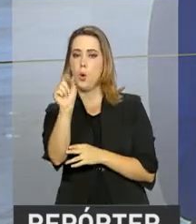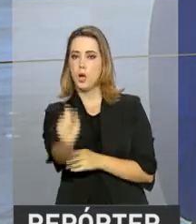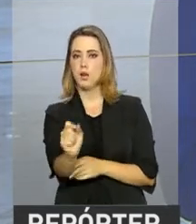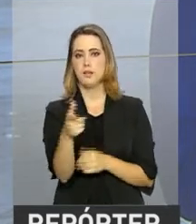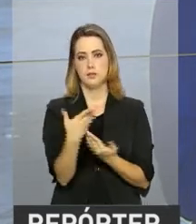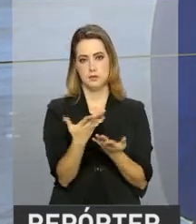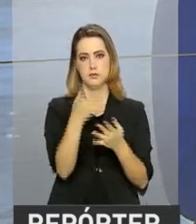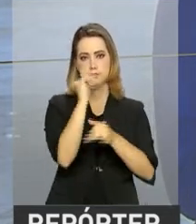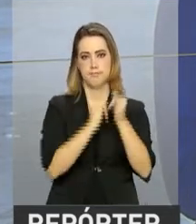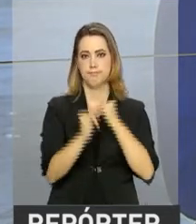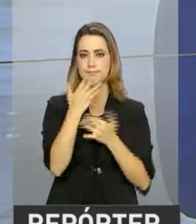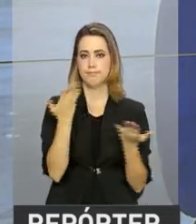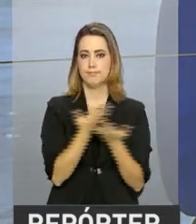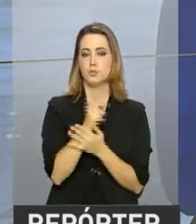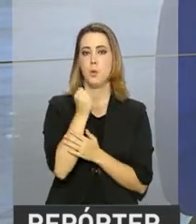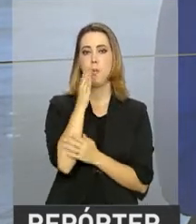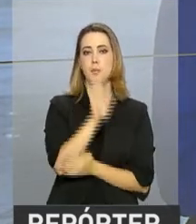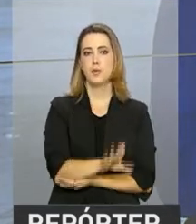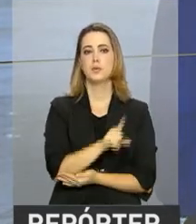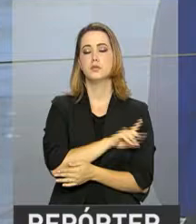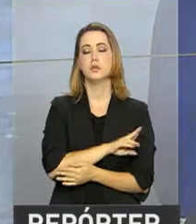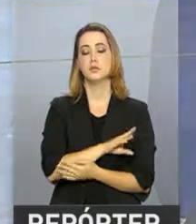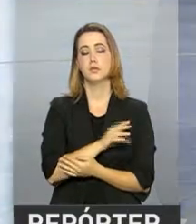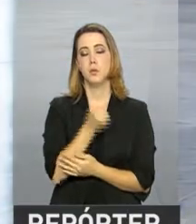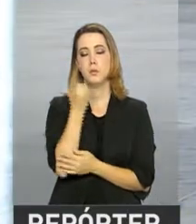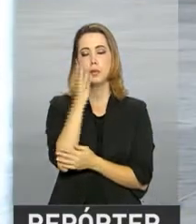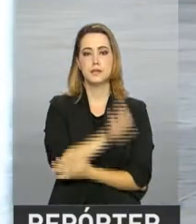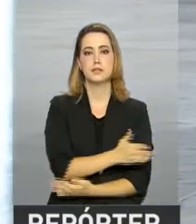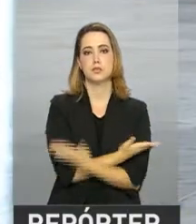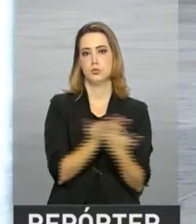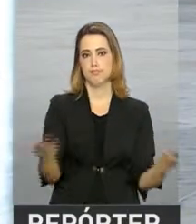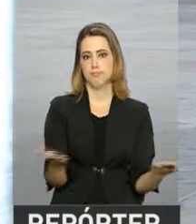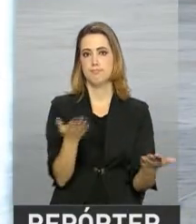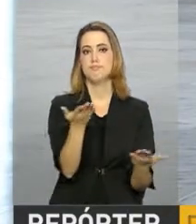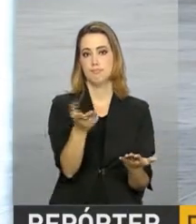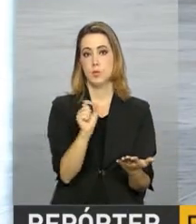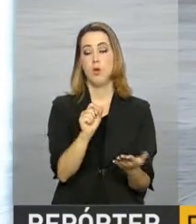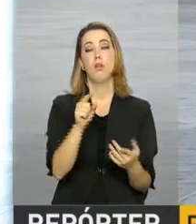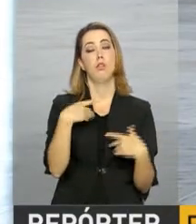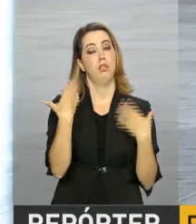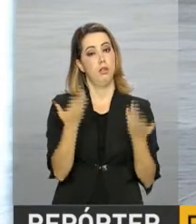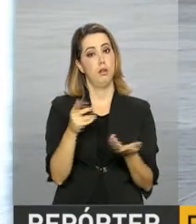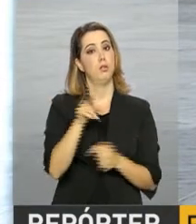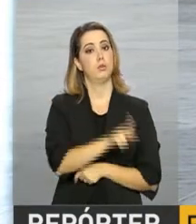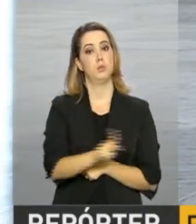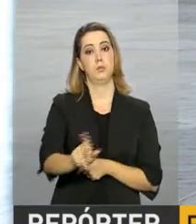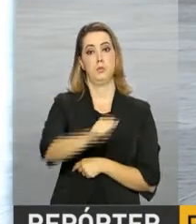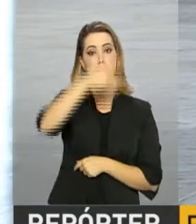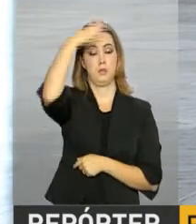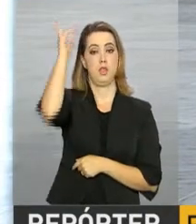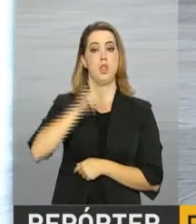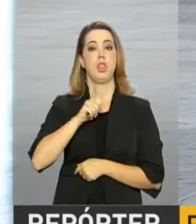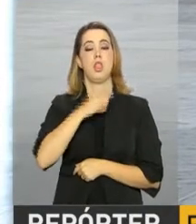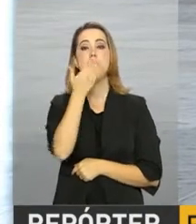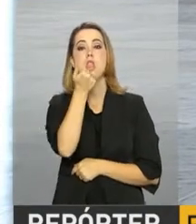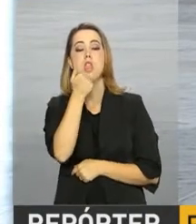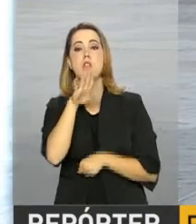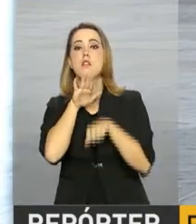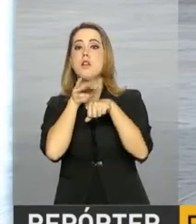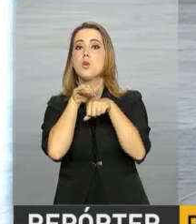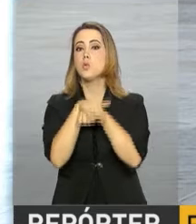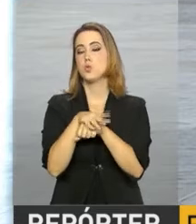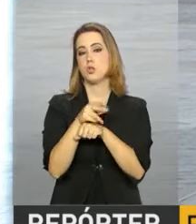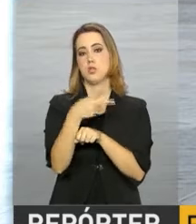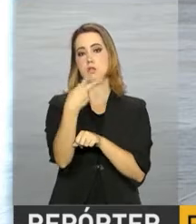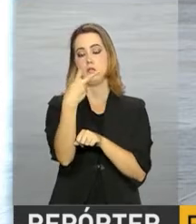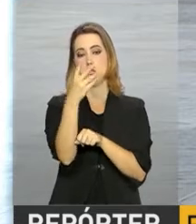pra gente olá boa tarde boa tarde josé luis boa tarde a todos pois é josé luís o presidente michel temer tem um jantar hoje às 20 horas